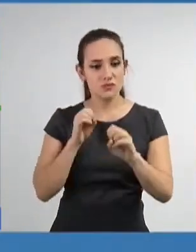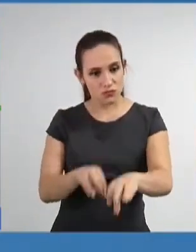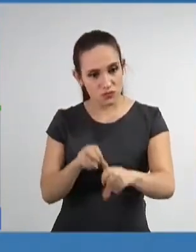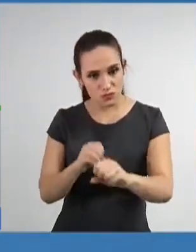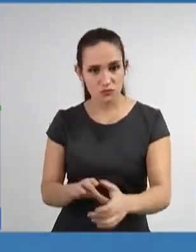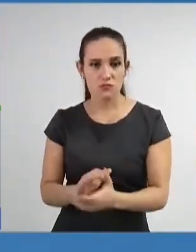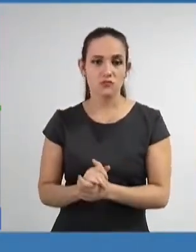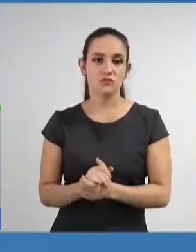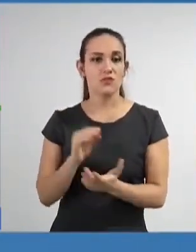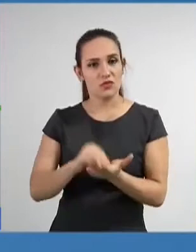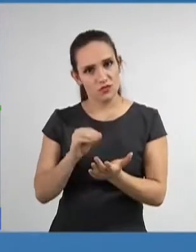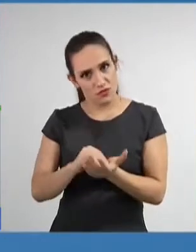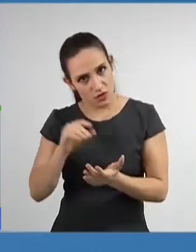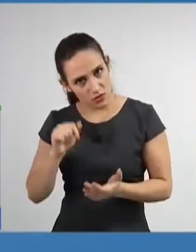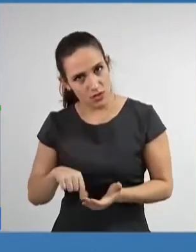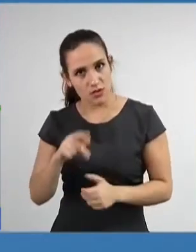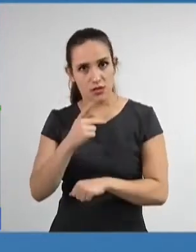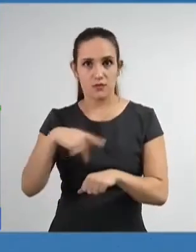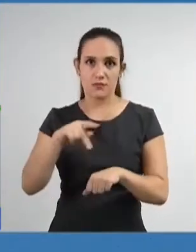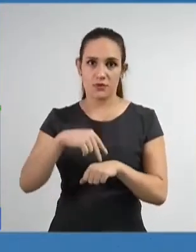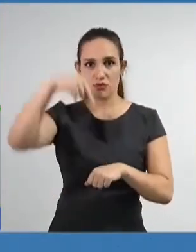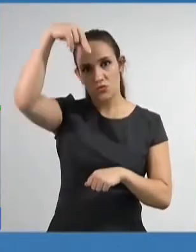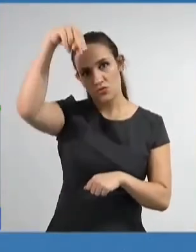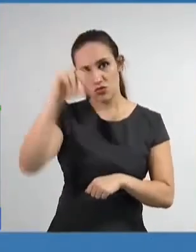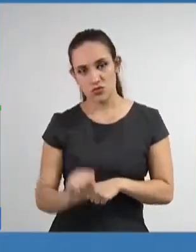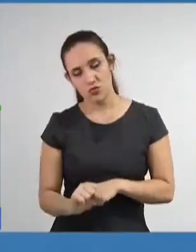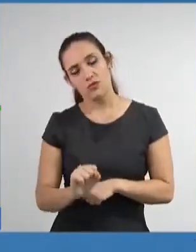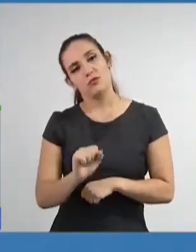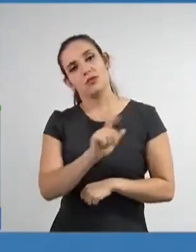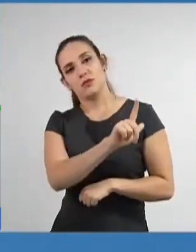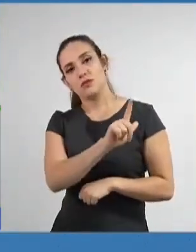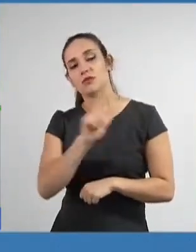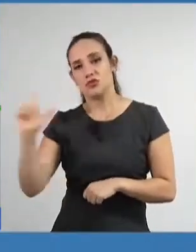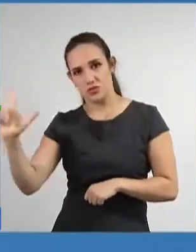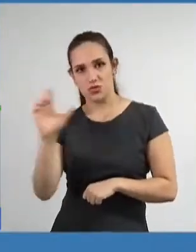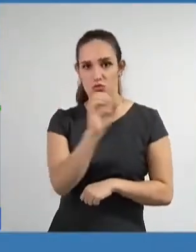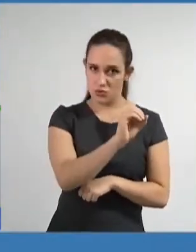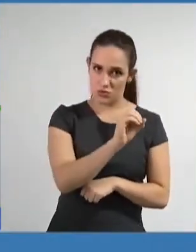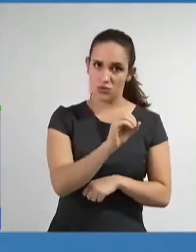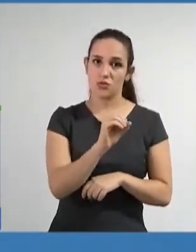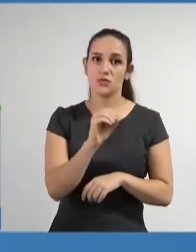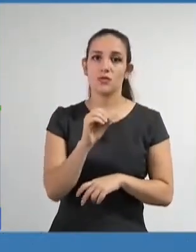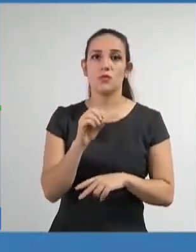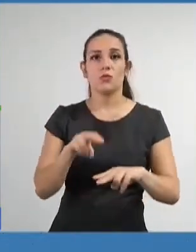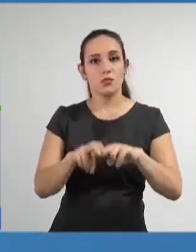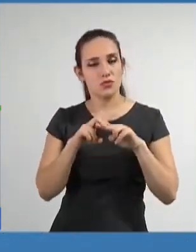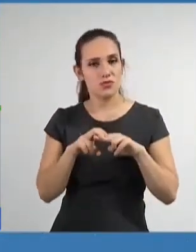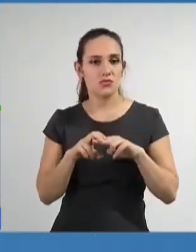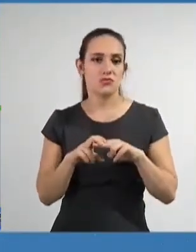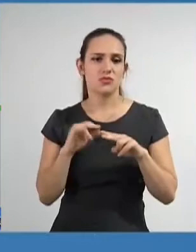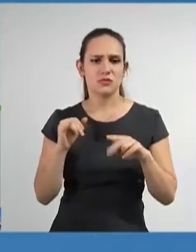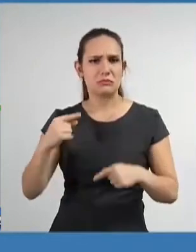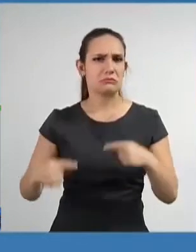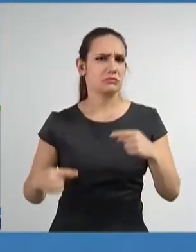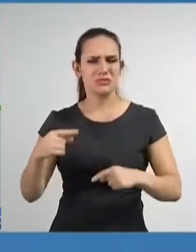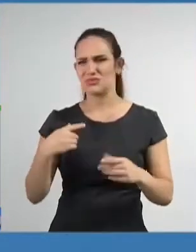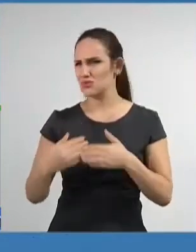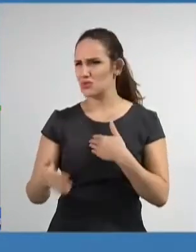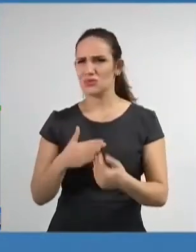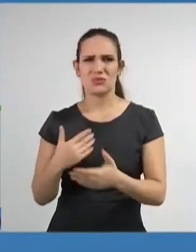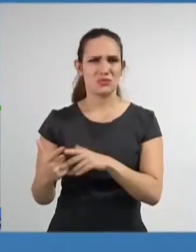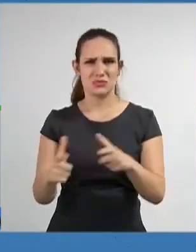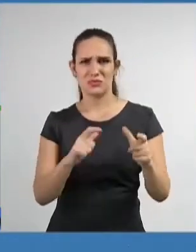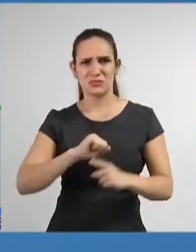é o que falta nesse país, de norte a sul, de leste a oeste, lamentavelmente, se formos discutir em todas as áreas da